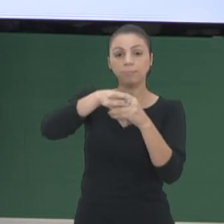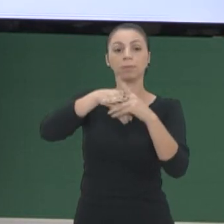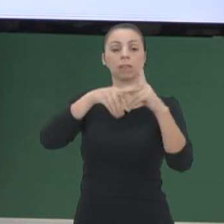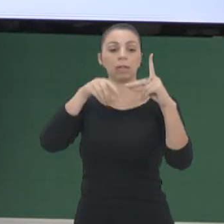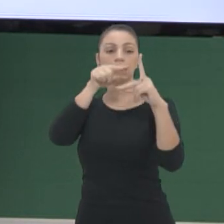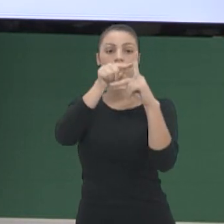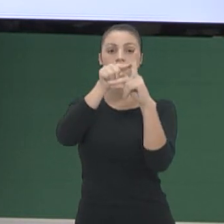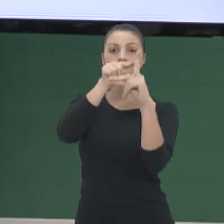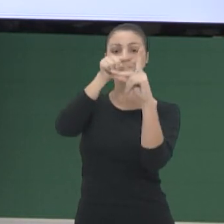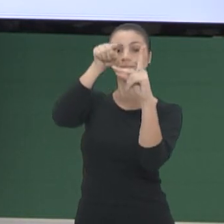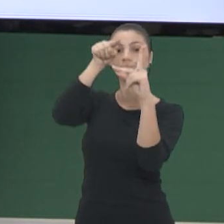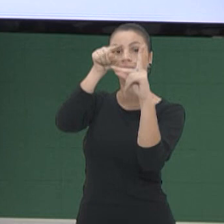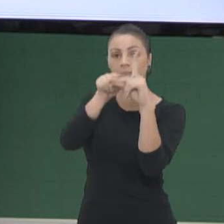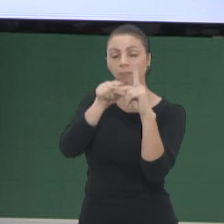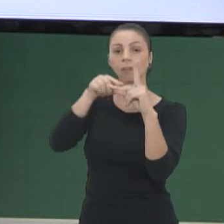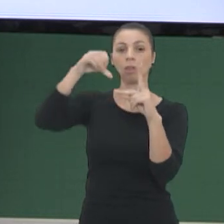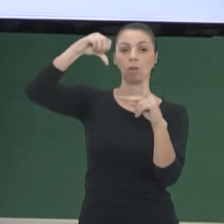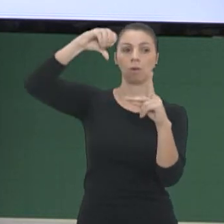o triângulo